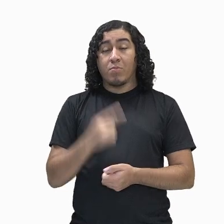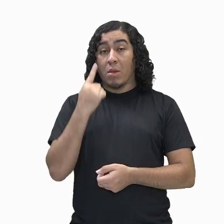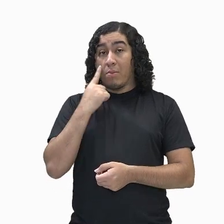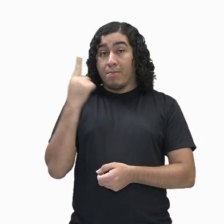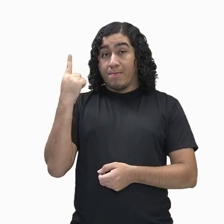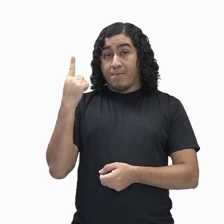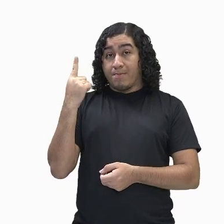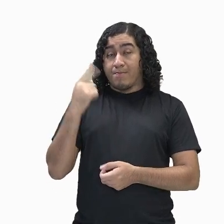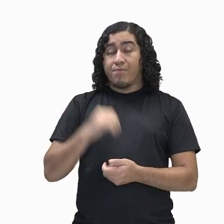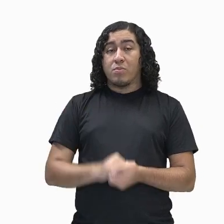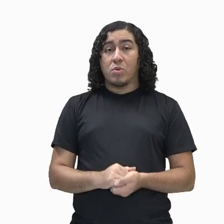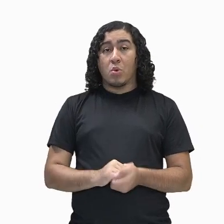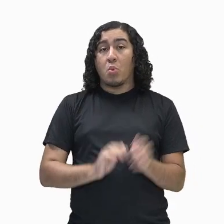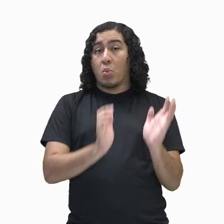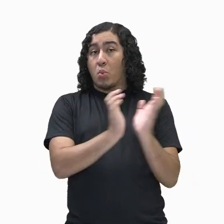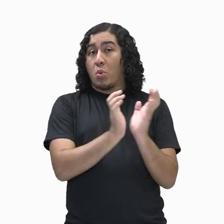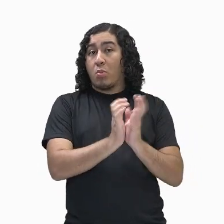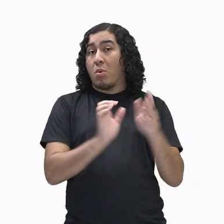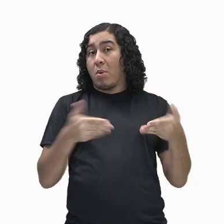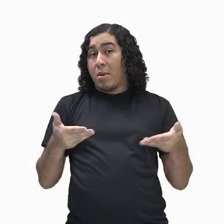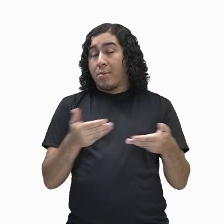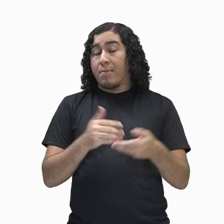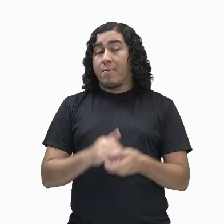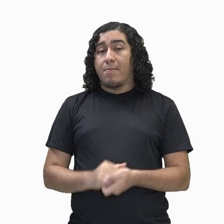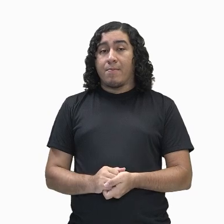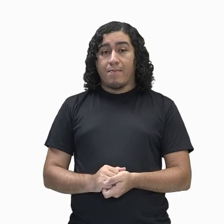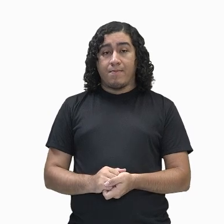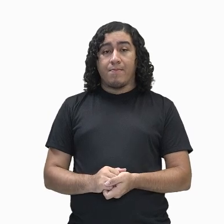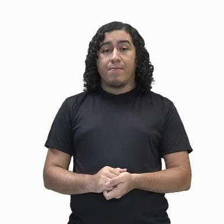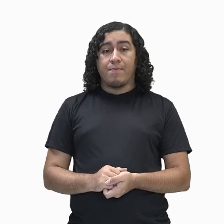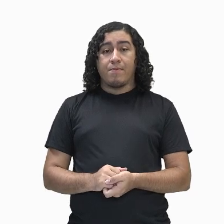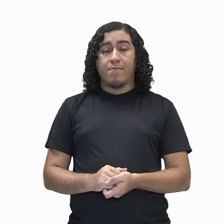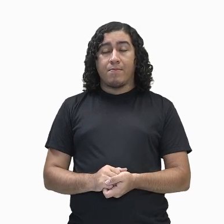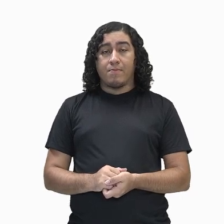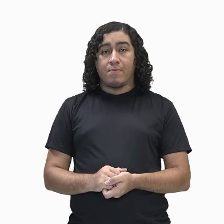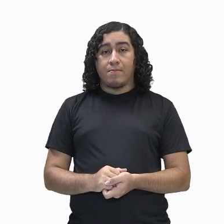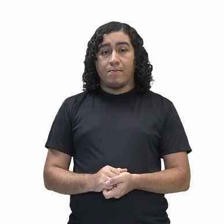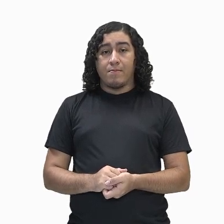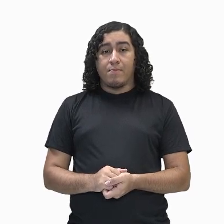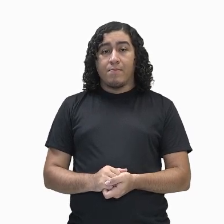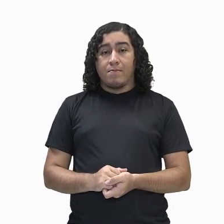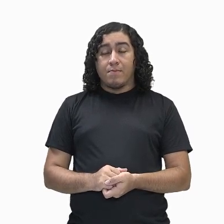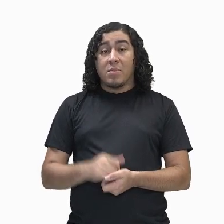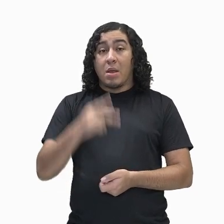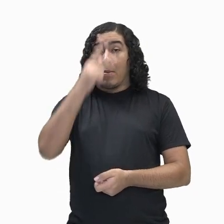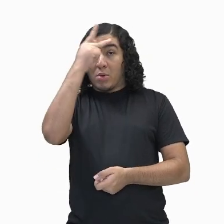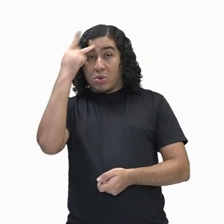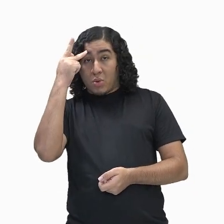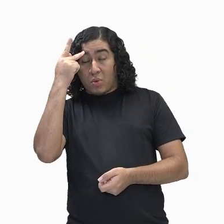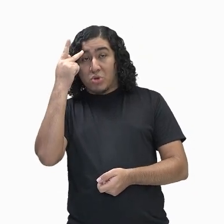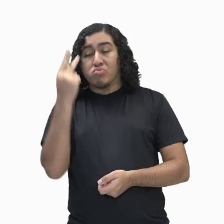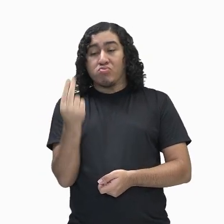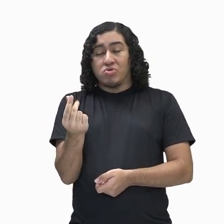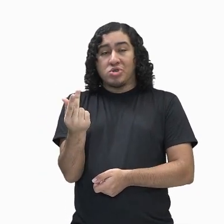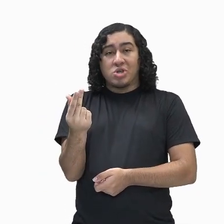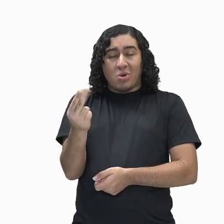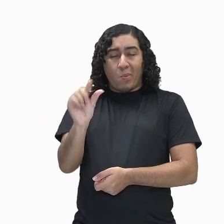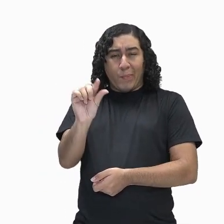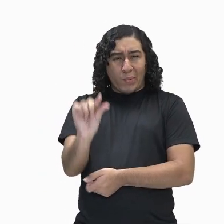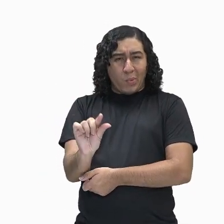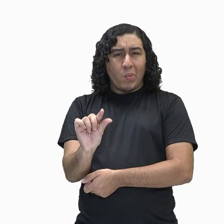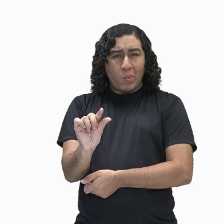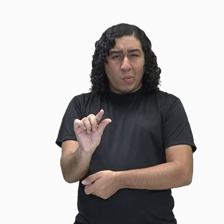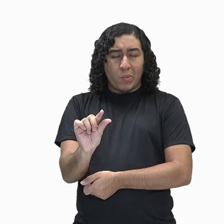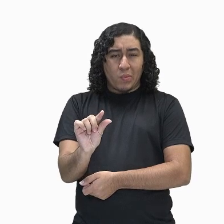grupos mais vulneráveis à desigualdade social são pessoas de baixa renda, pessoas que têm